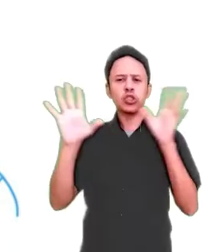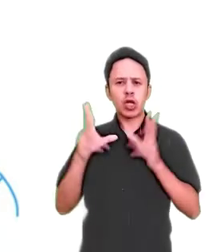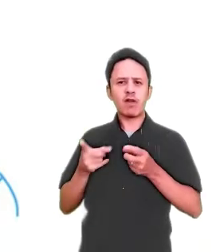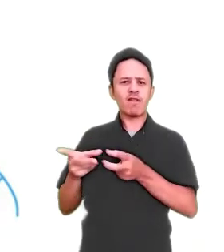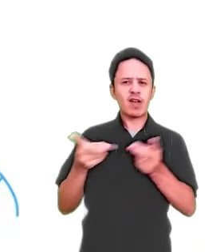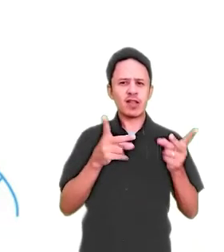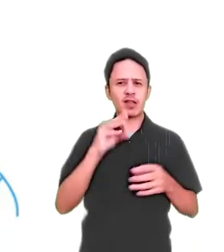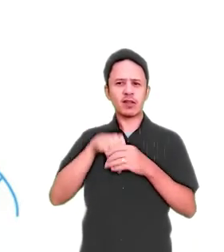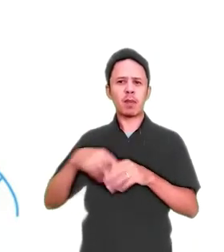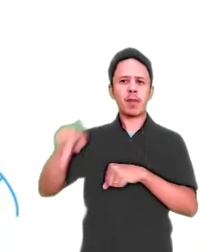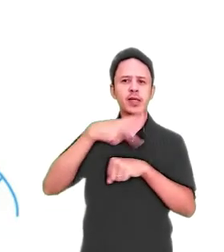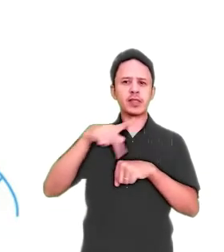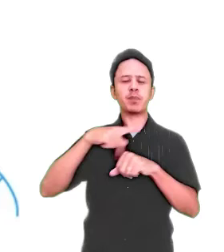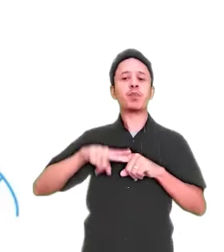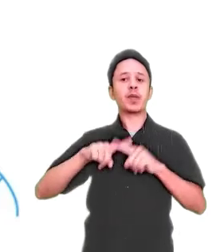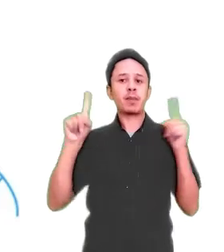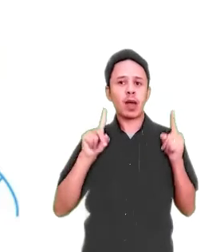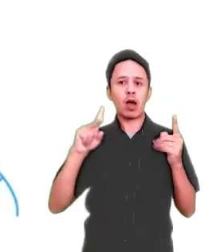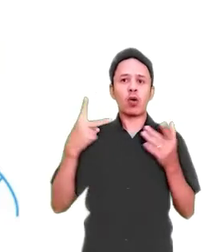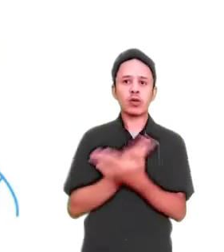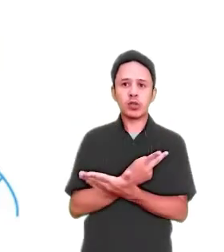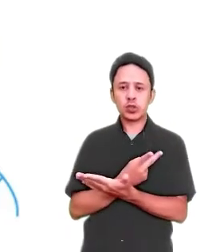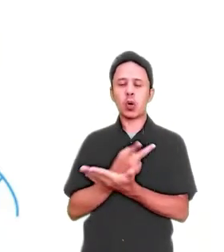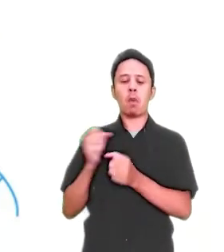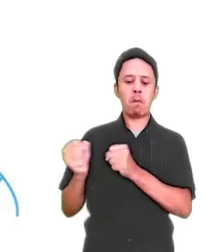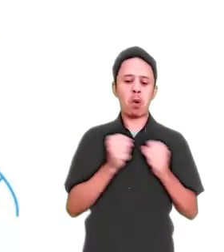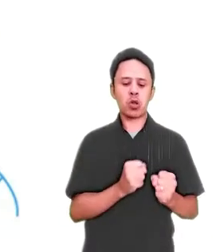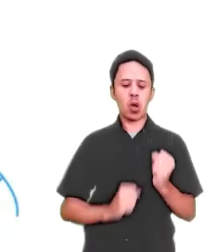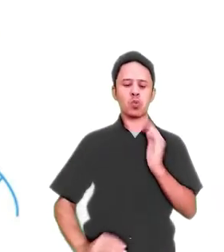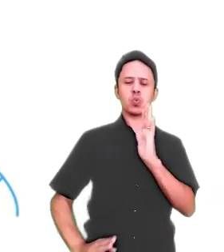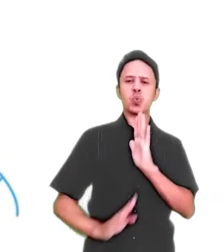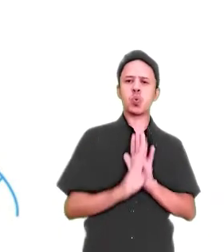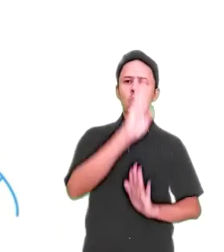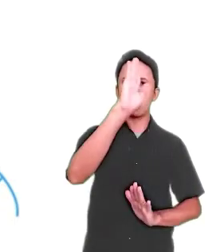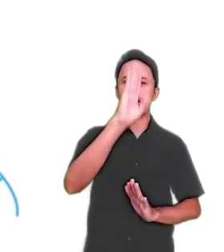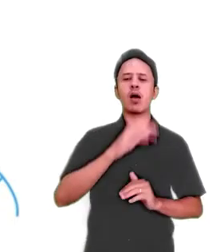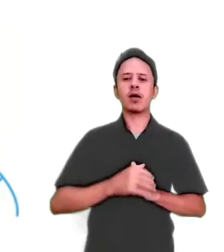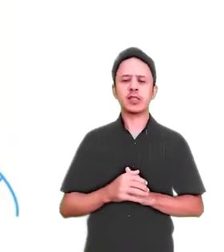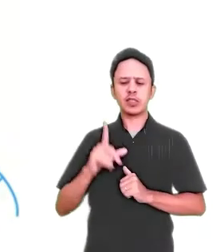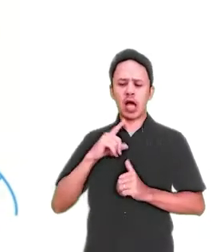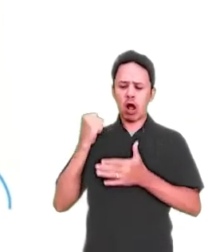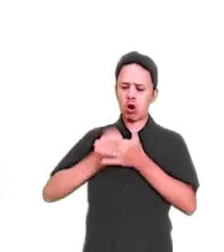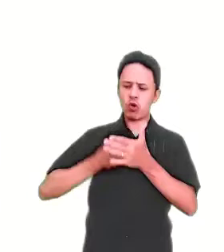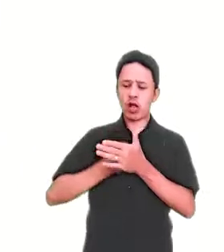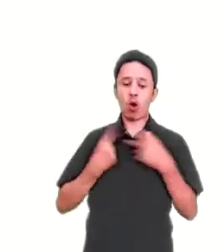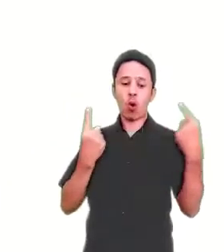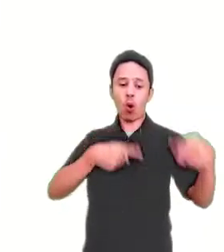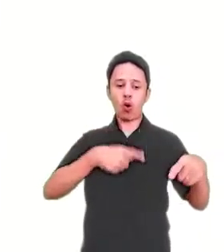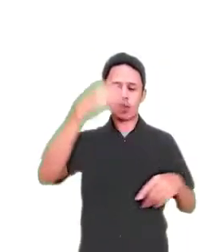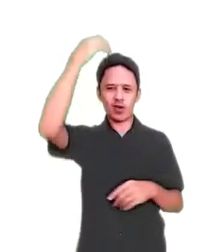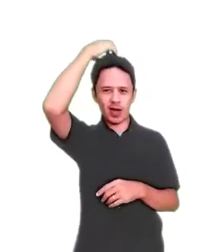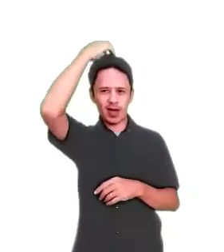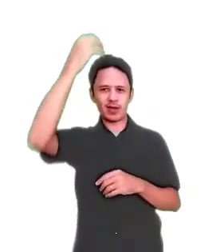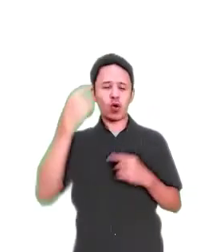mercado interno no país. Mas não demorou muito para o poder lhe subir a cabeça, e ele começou a reproduzir justamente aquilo que ele tinha lutado contra o rei.